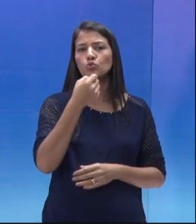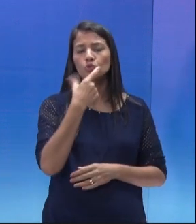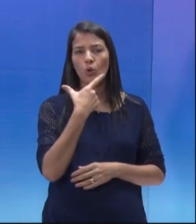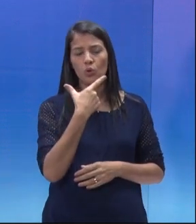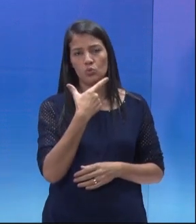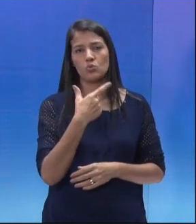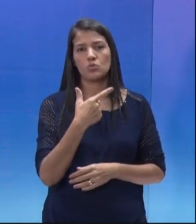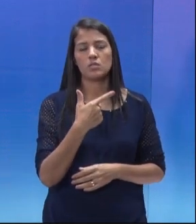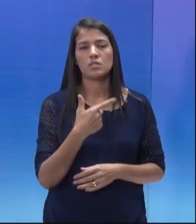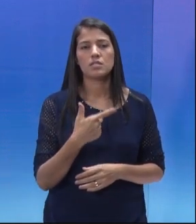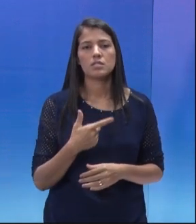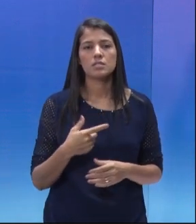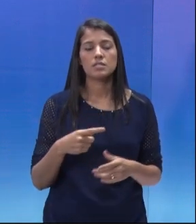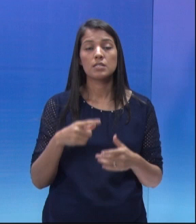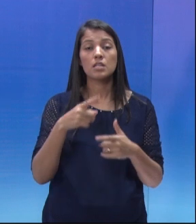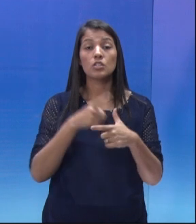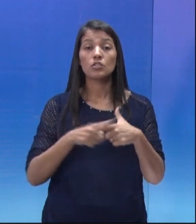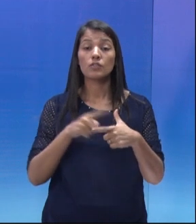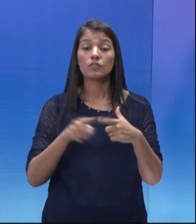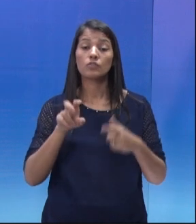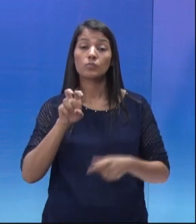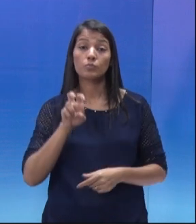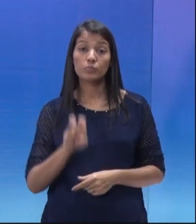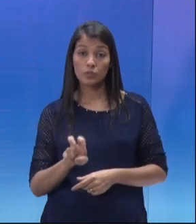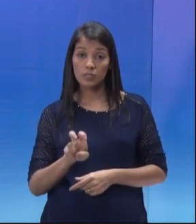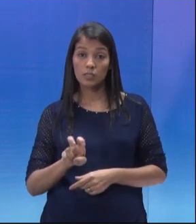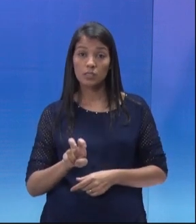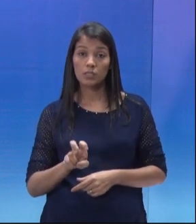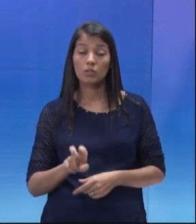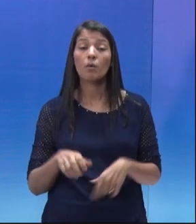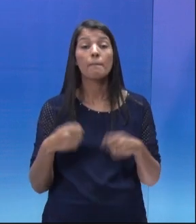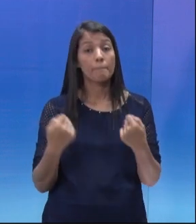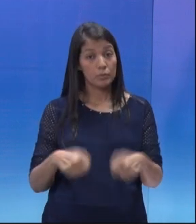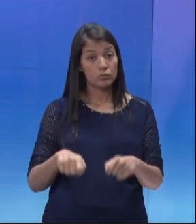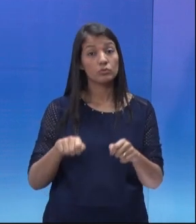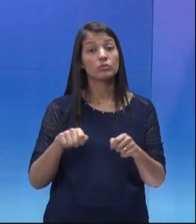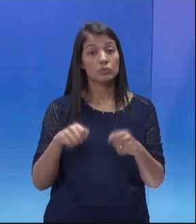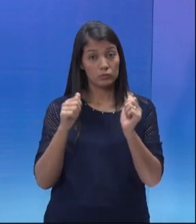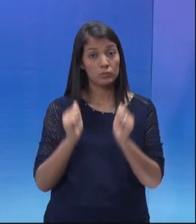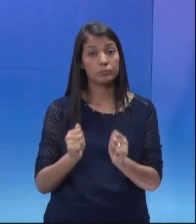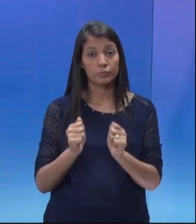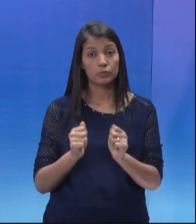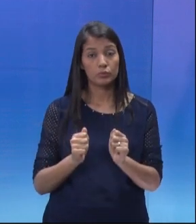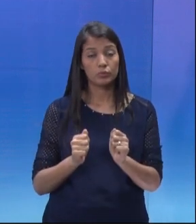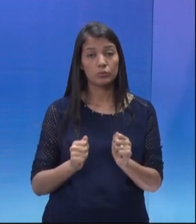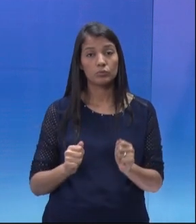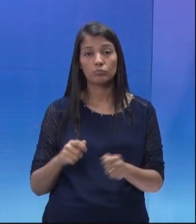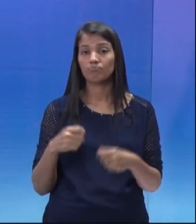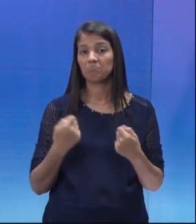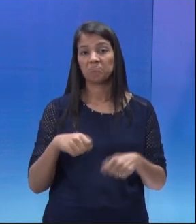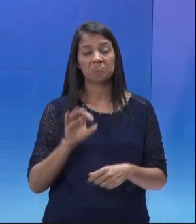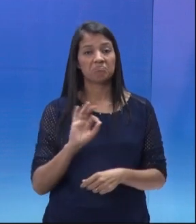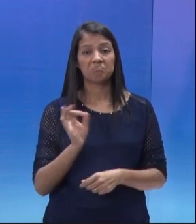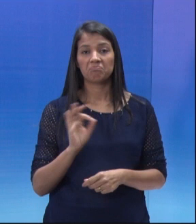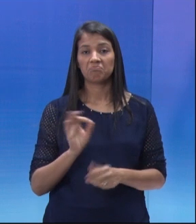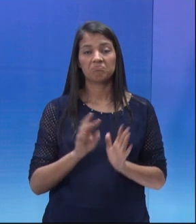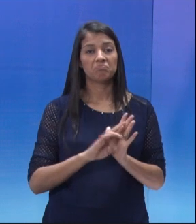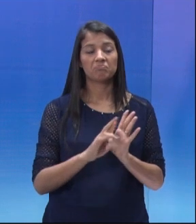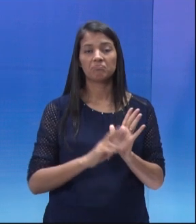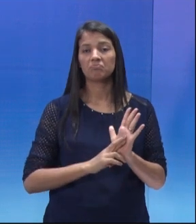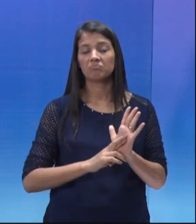um dos pesticidas. Ou seja, a gente vai economizar todas aquelas regras de 3. Aí, chegando nesse resultado, você